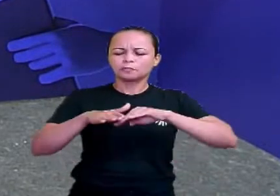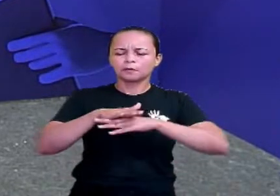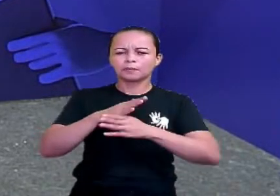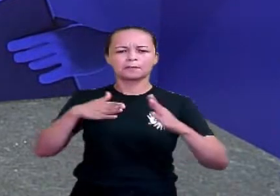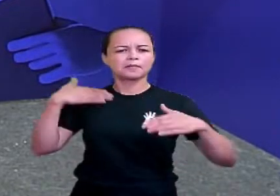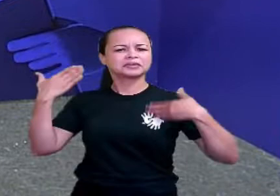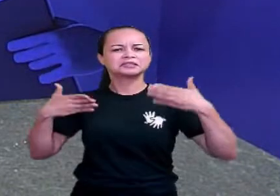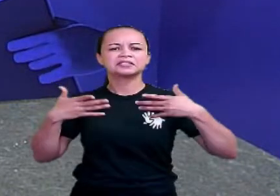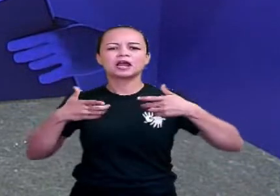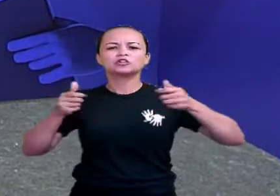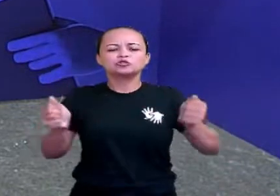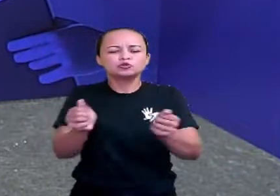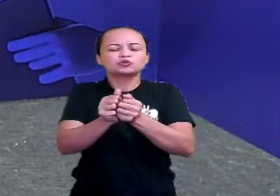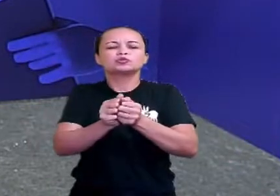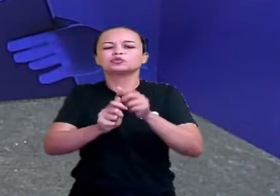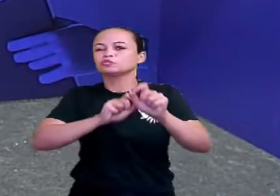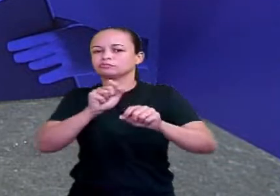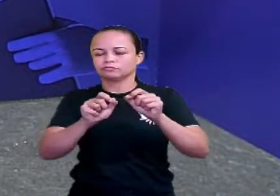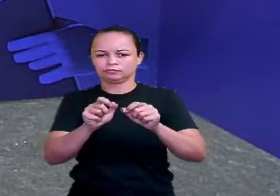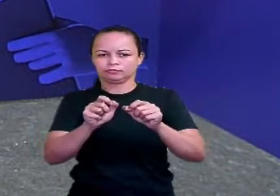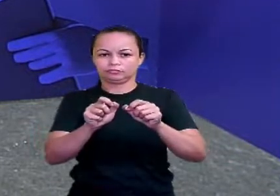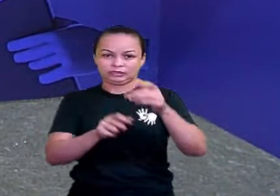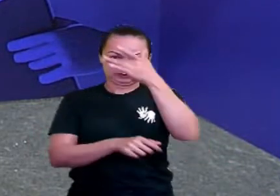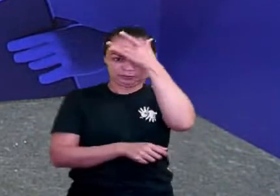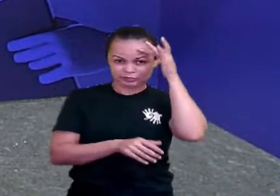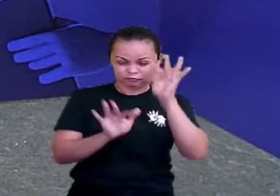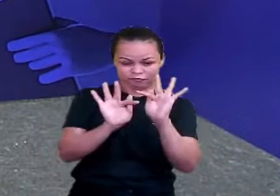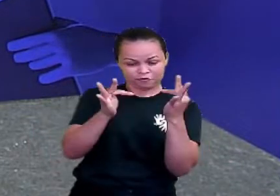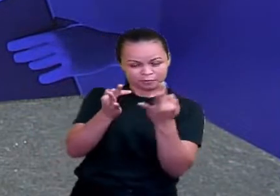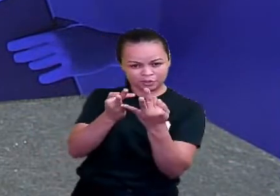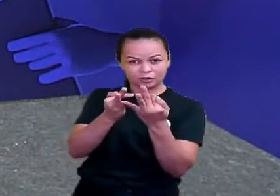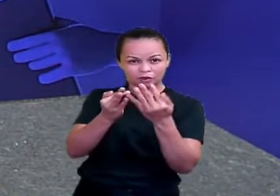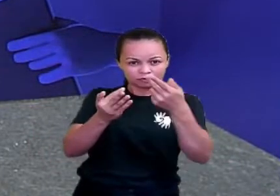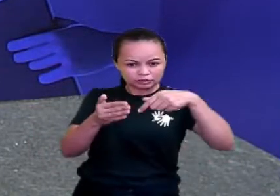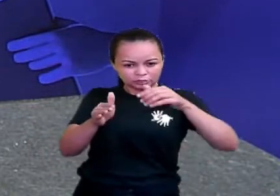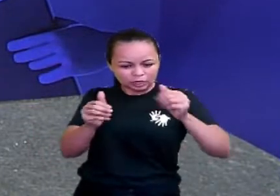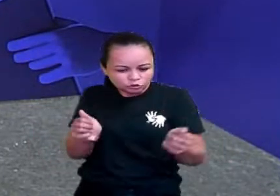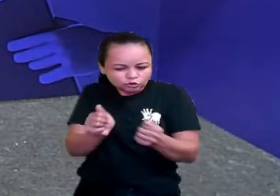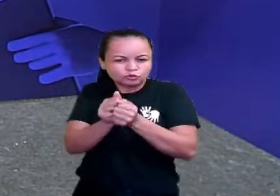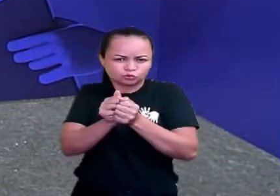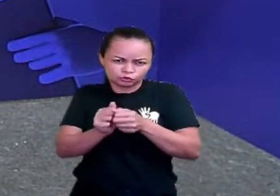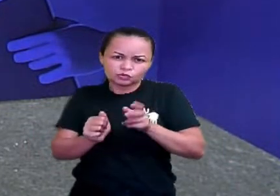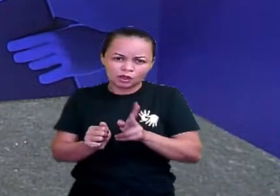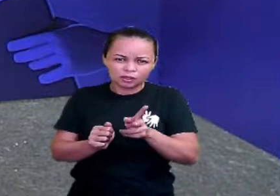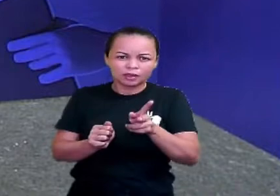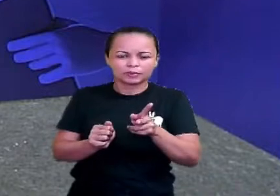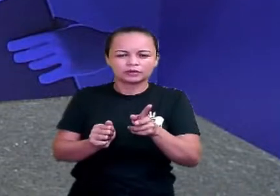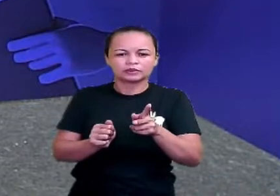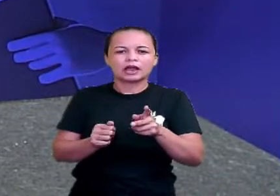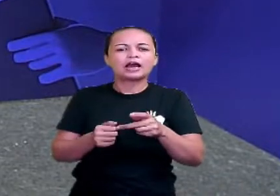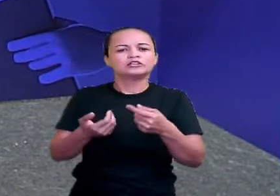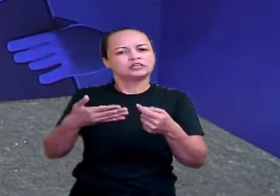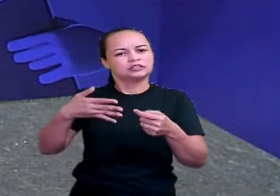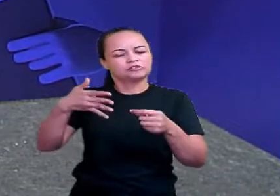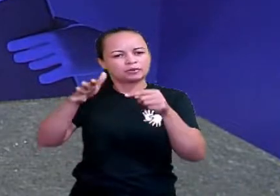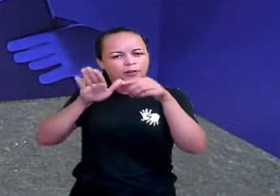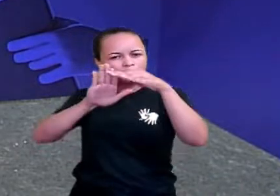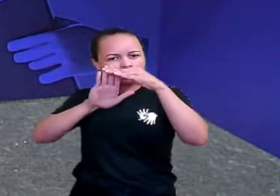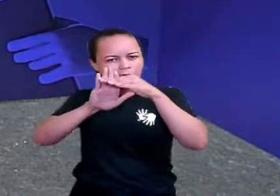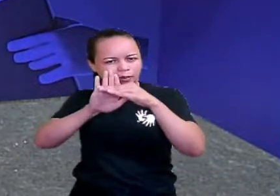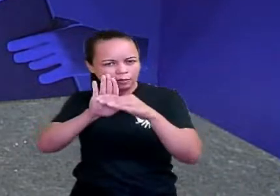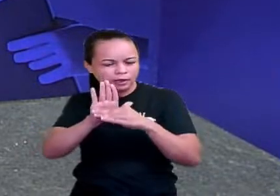passear? As pessoas da sua família costumam se reunir? A gente vai responder uma por uma essas